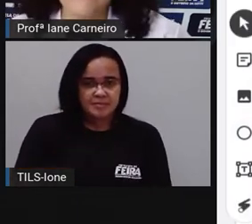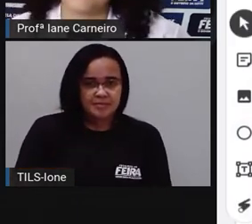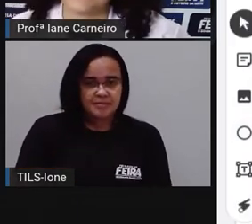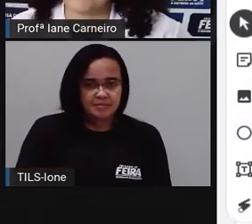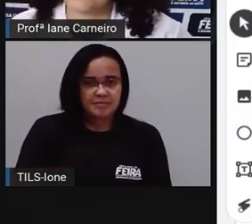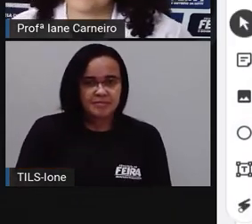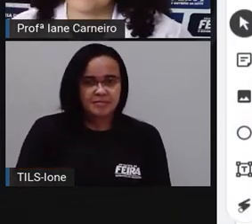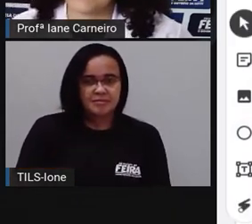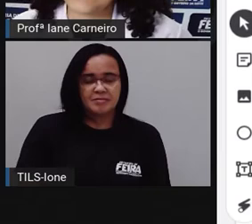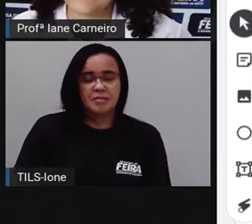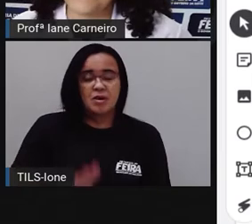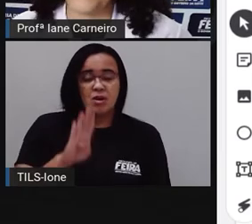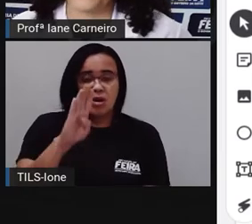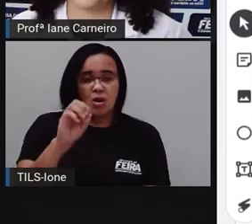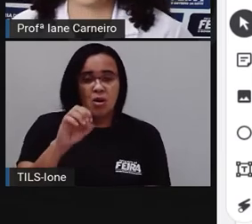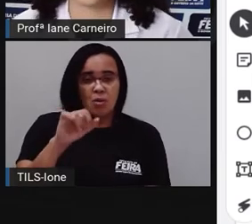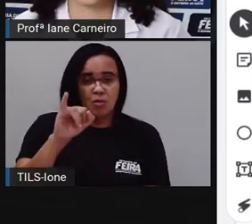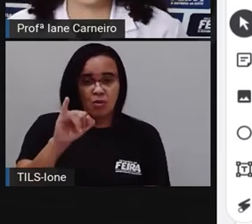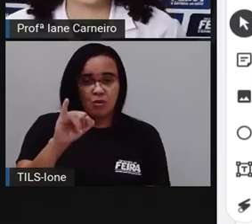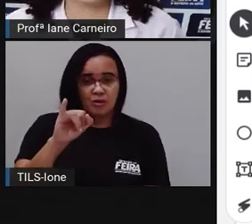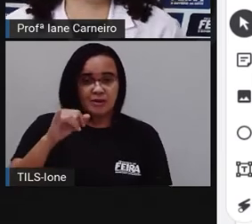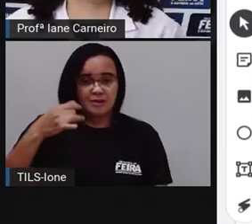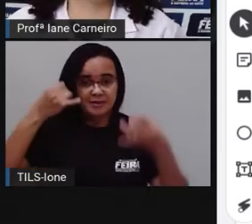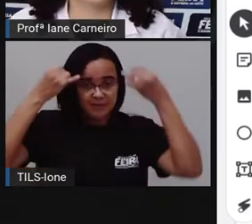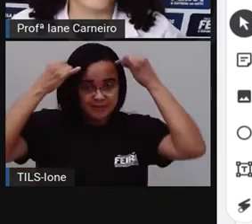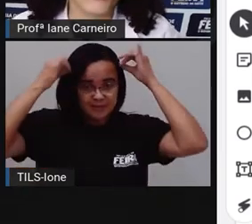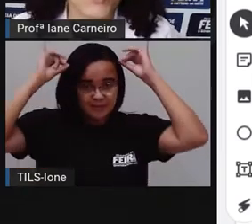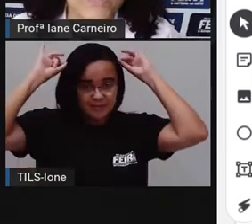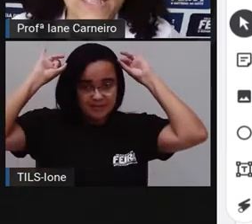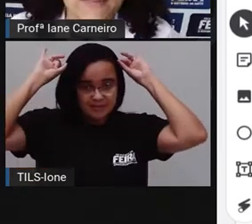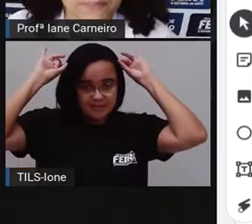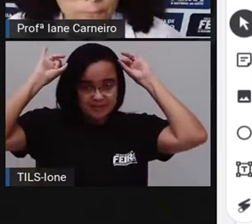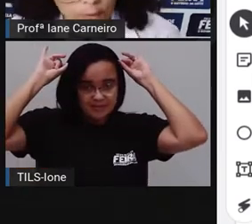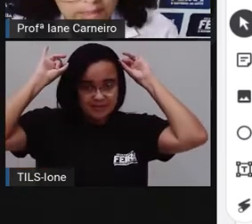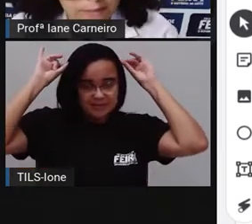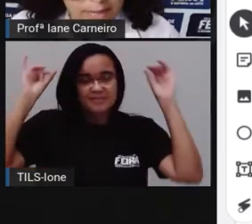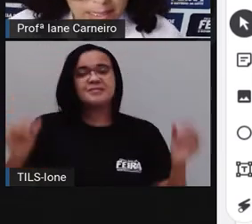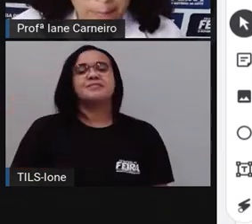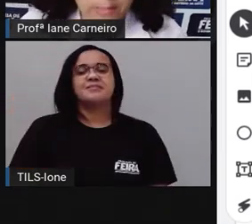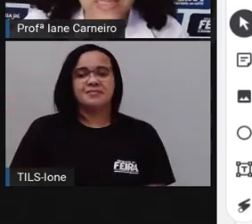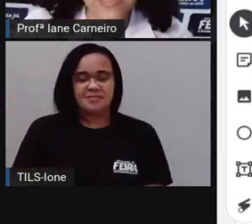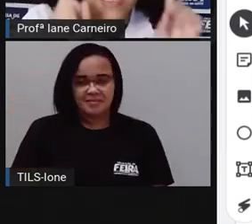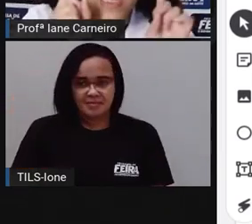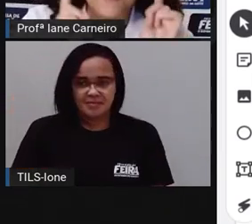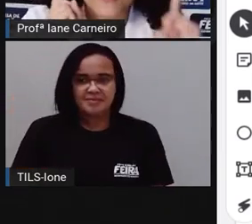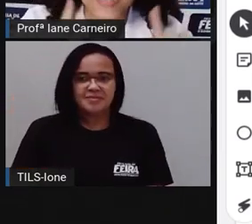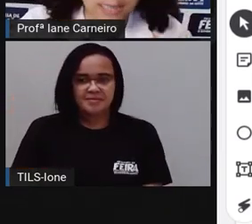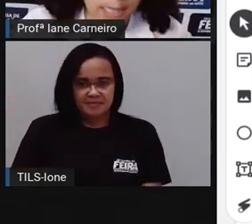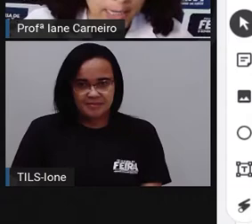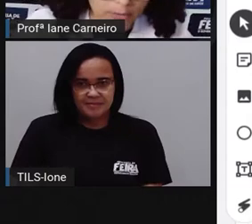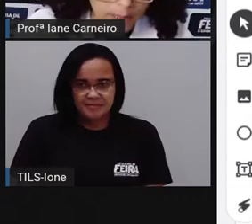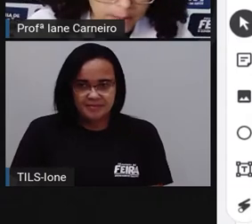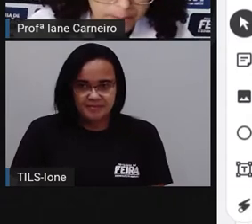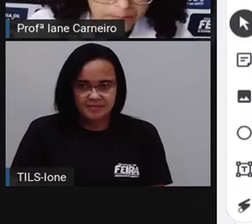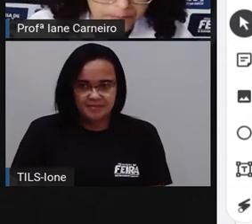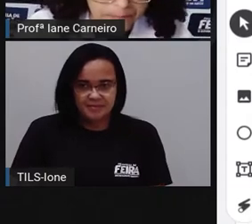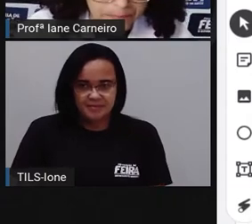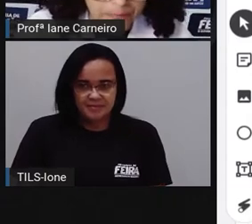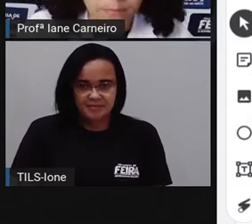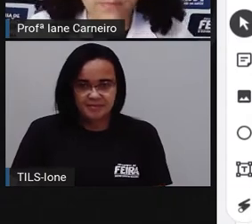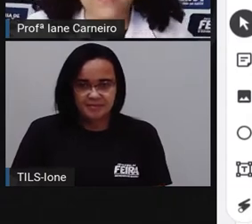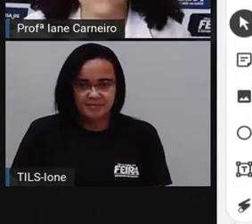boi? Vamos escrever boi. Ó, boi. Vou escrever aqui para vocês lerem que vai estar certo, hein?